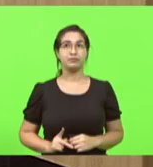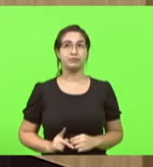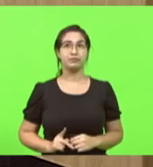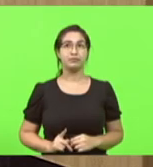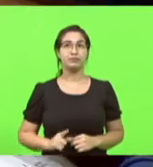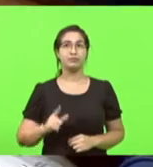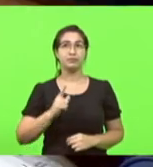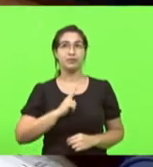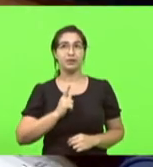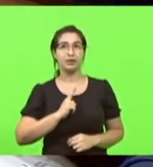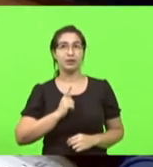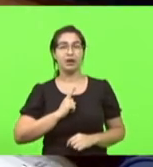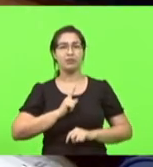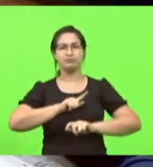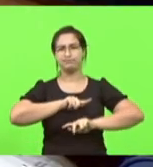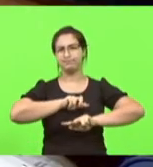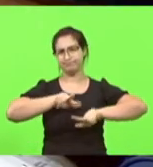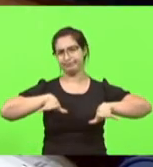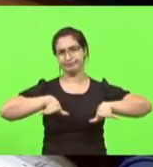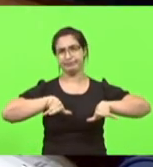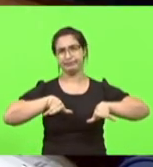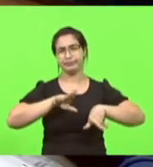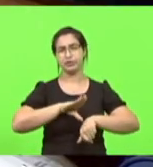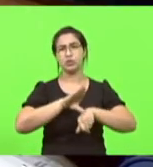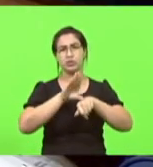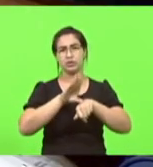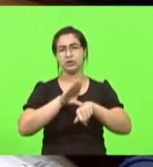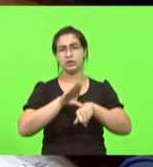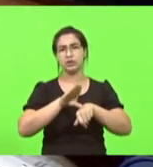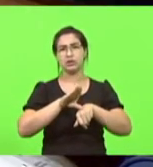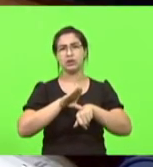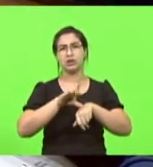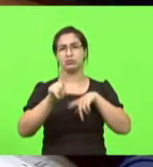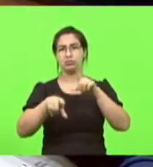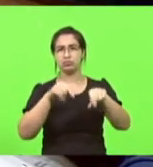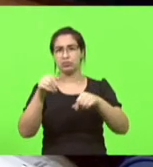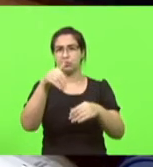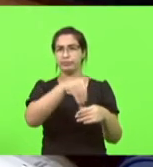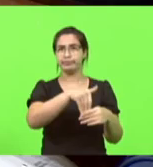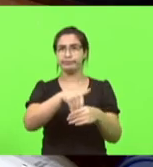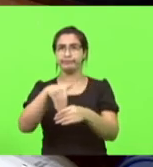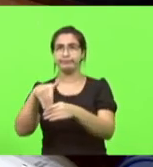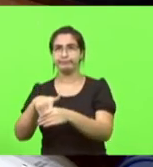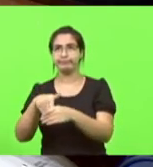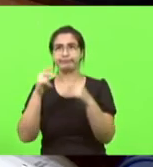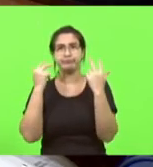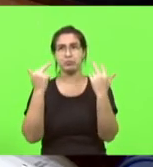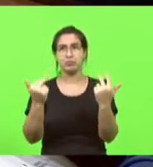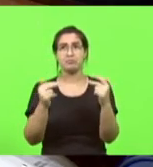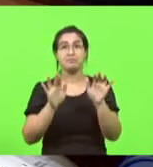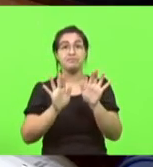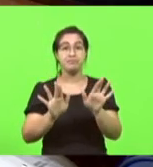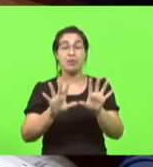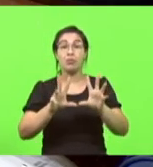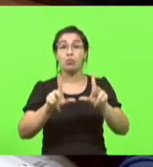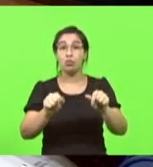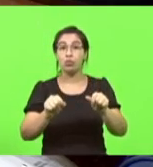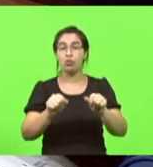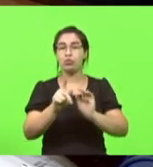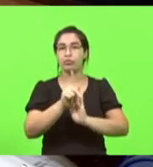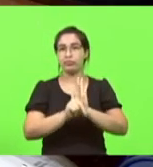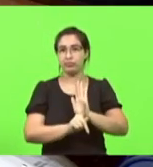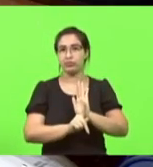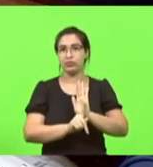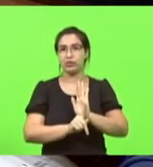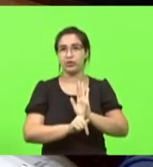existem vários conselhos, e inclusive também com eleição, só que todos esses projetos, eles